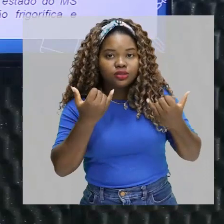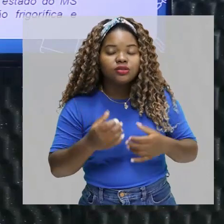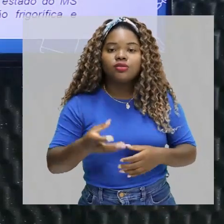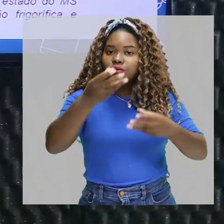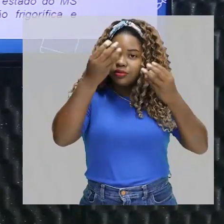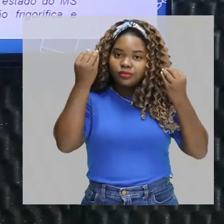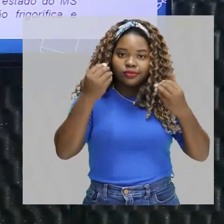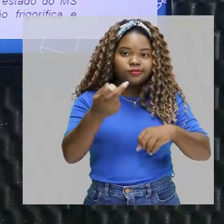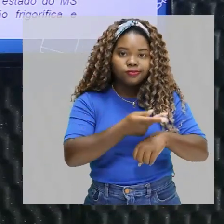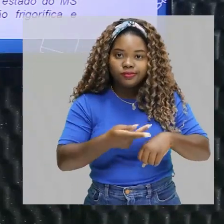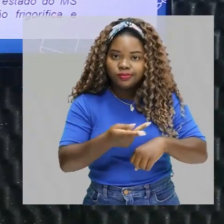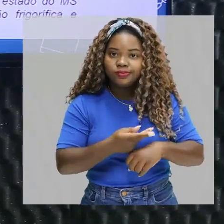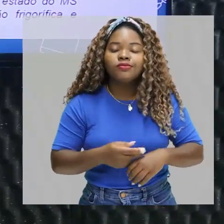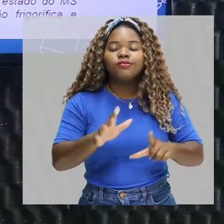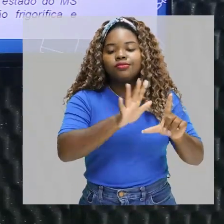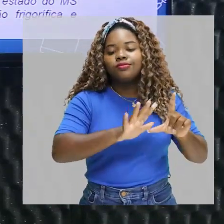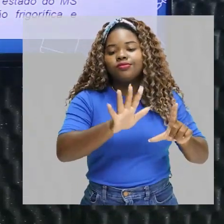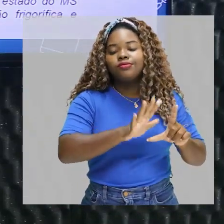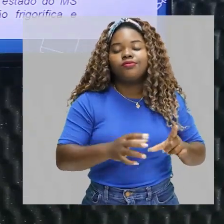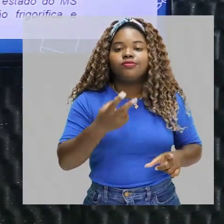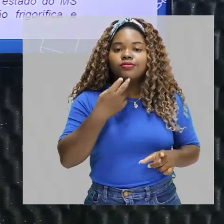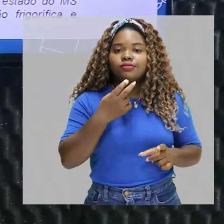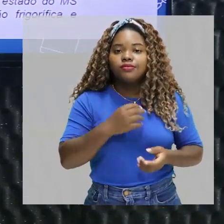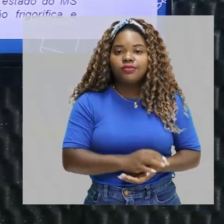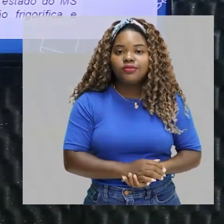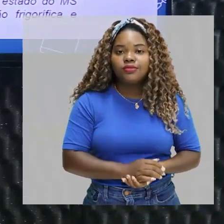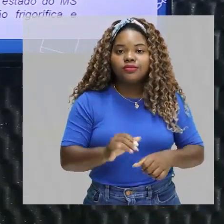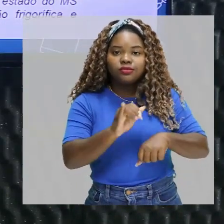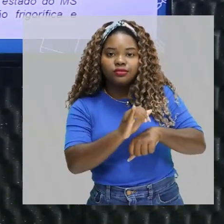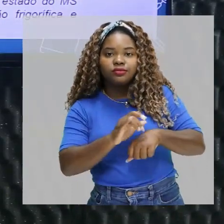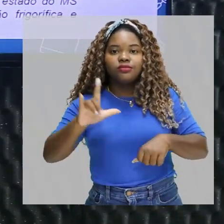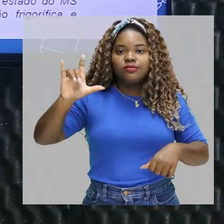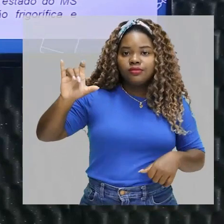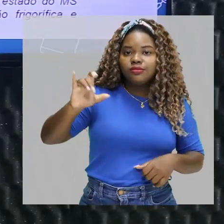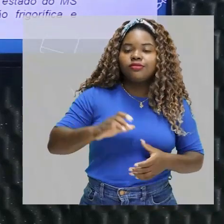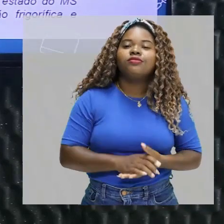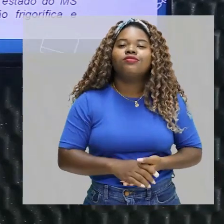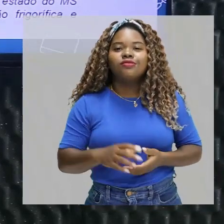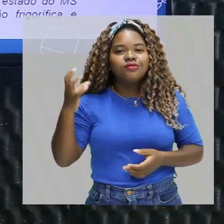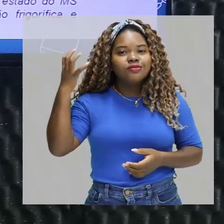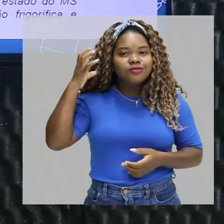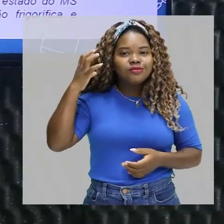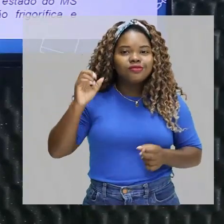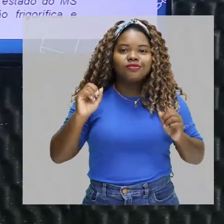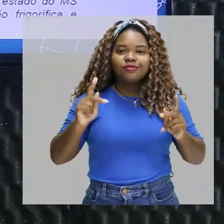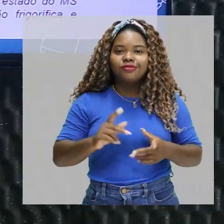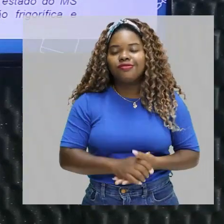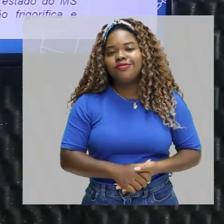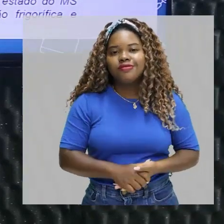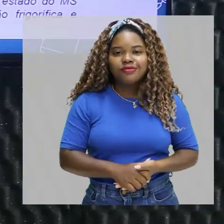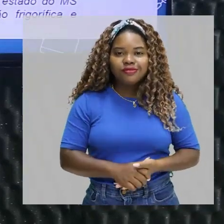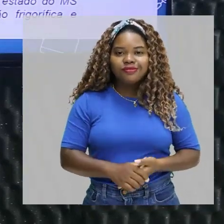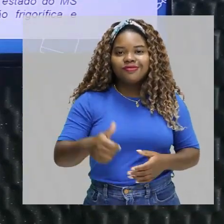Não esqueça de nos procurar na plataforma Gonçalves Dias no YouTube no Instagram nosso podcast na rarity